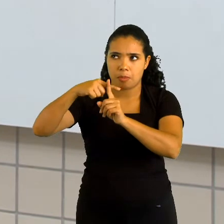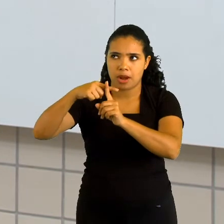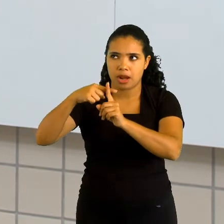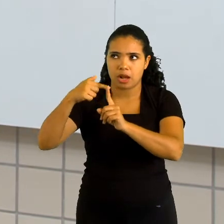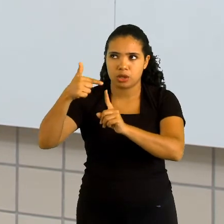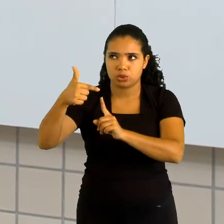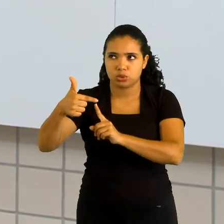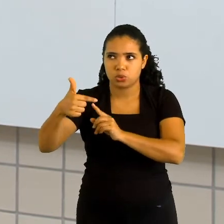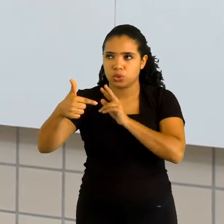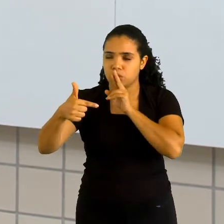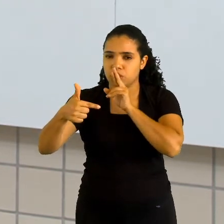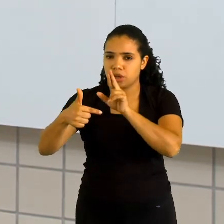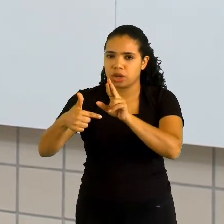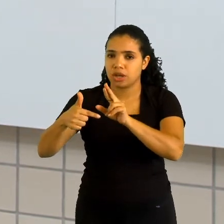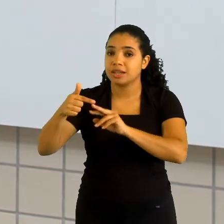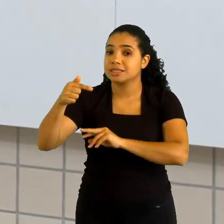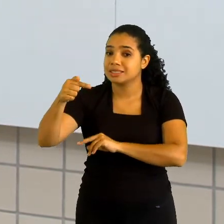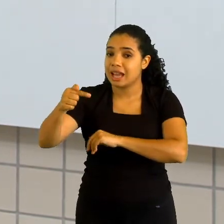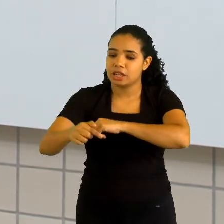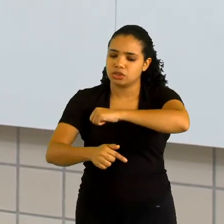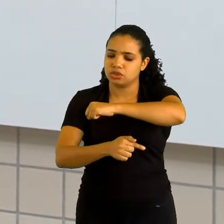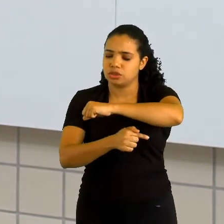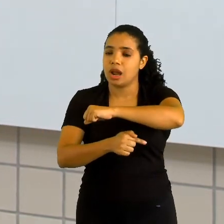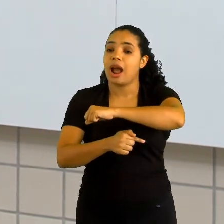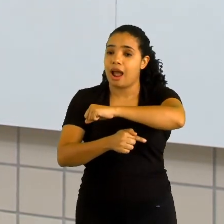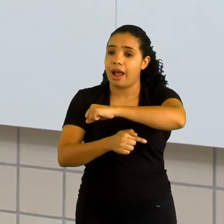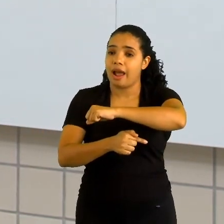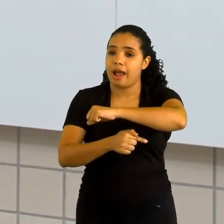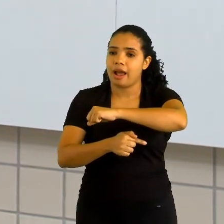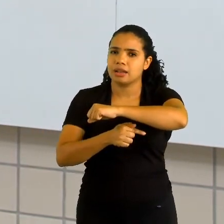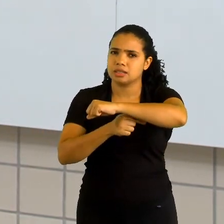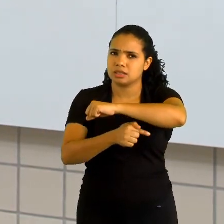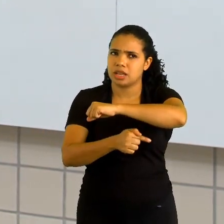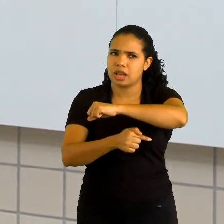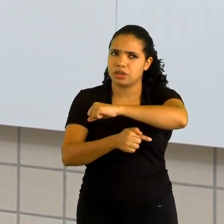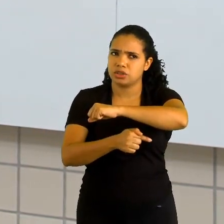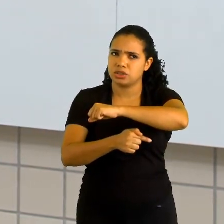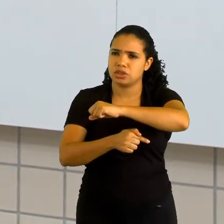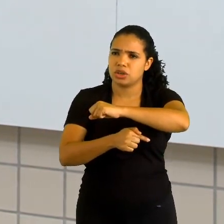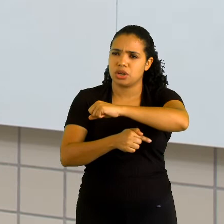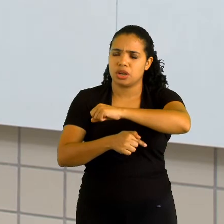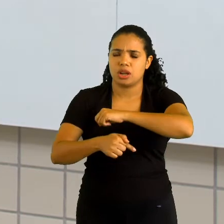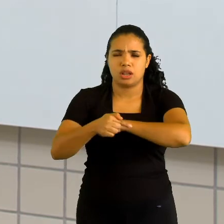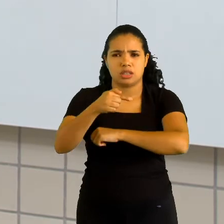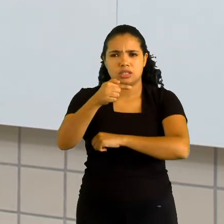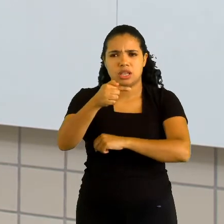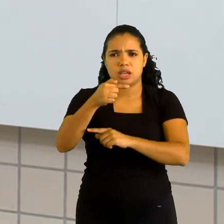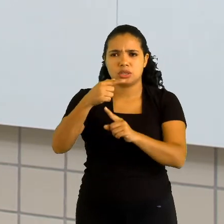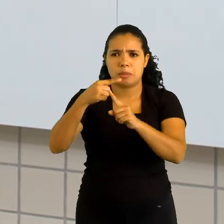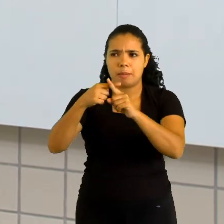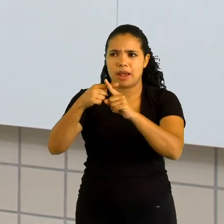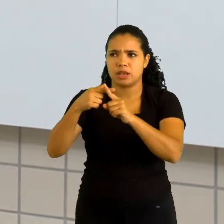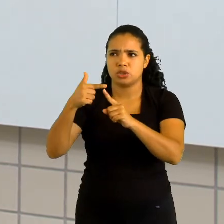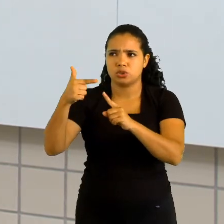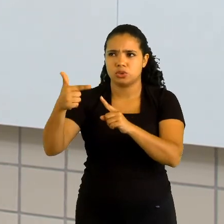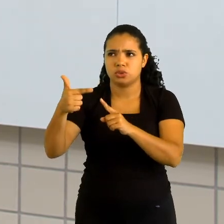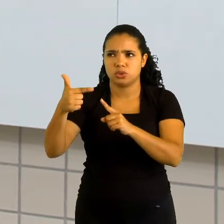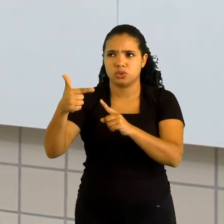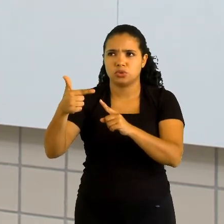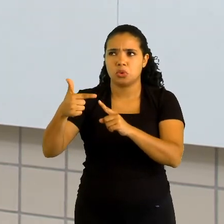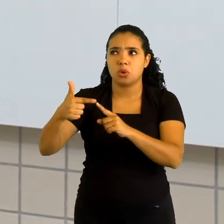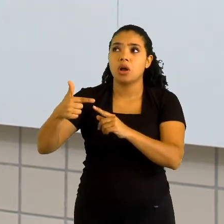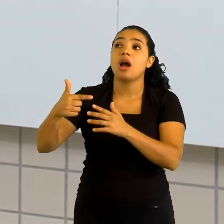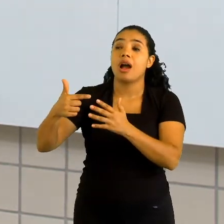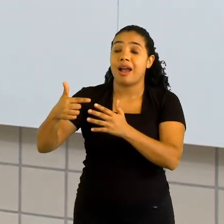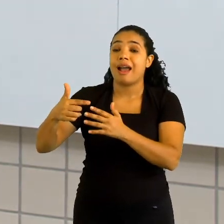próximo vai ser 10, muito bem. E o próximo, 15. E o próximo, 20. E